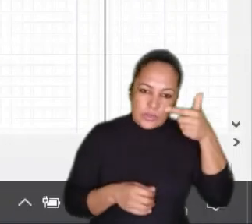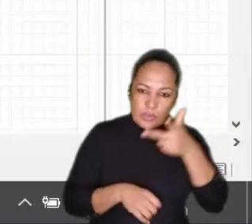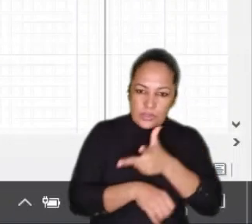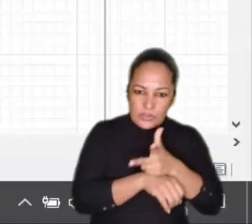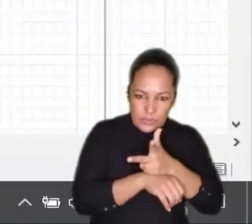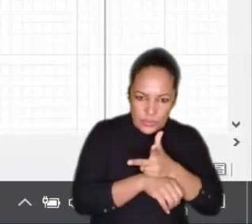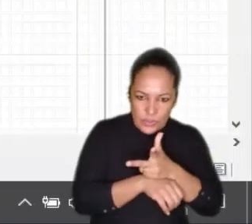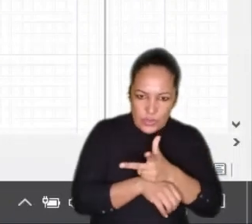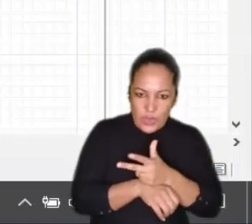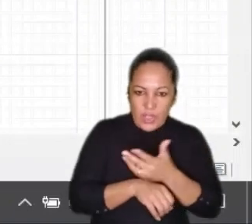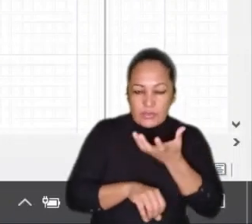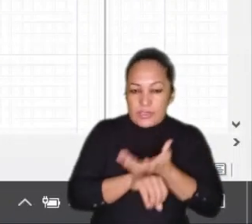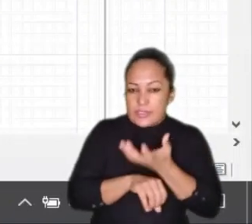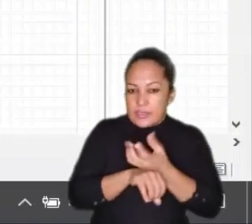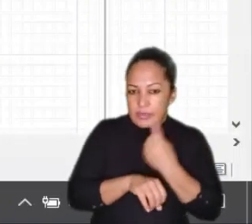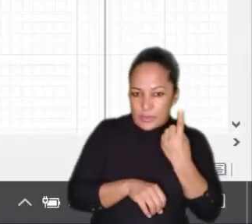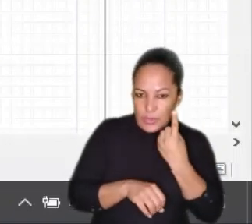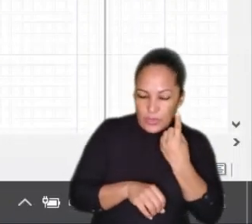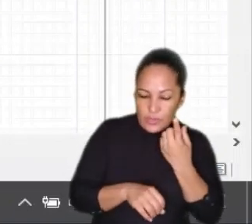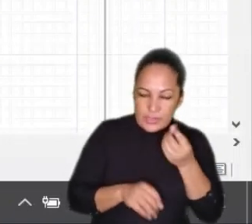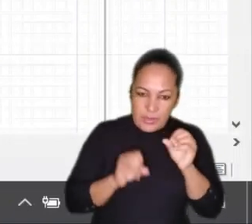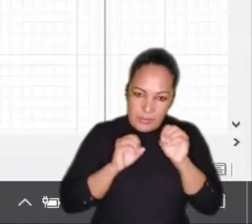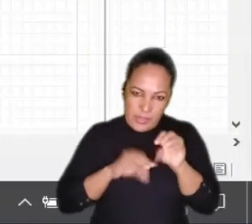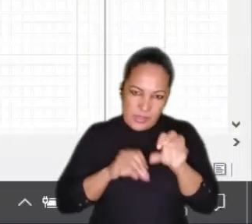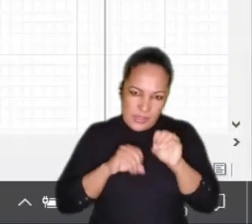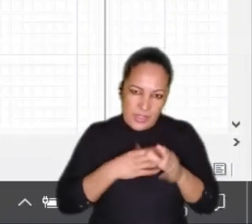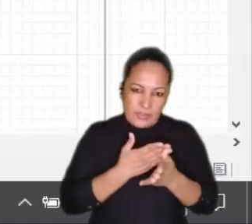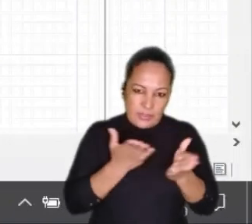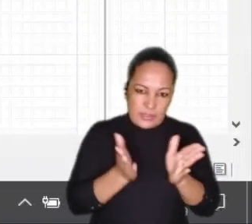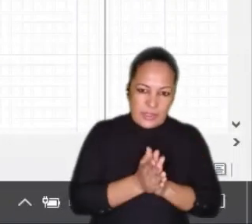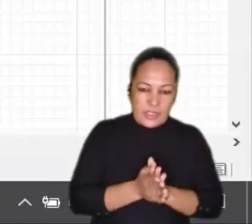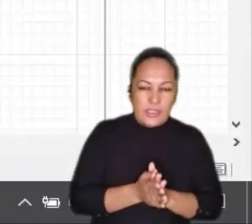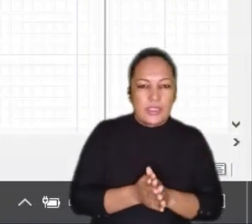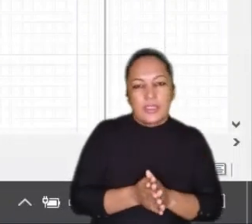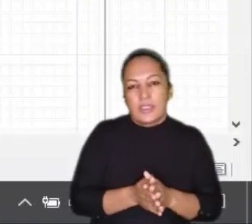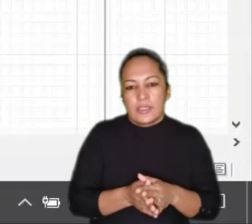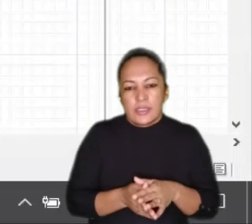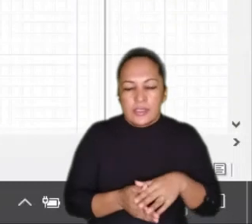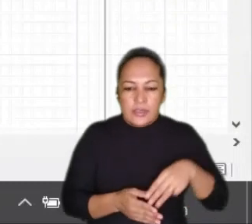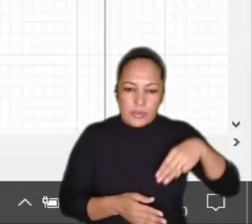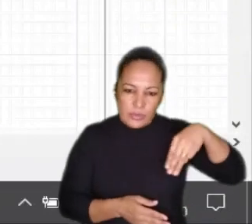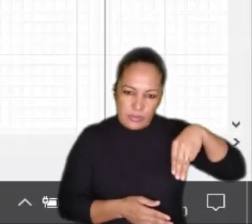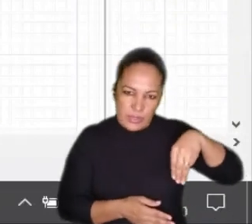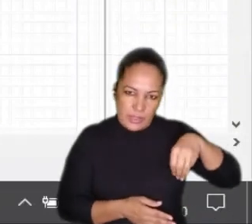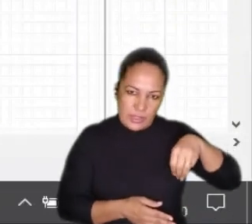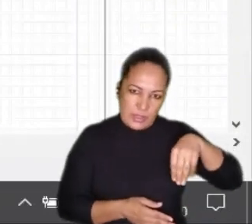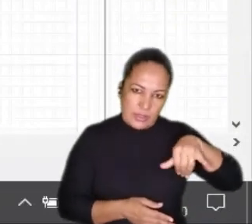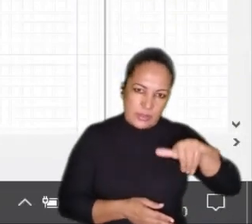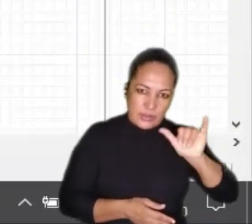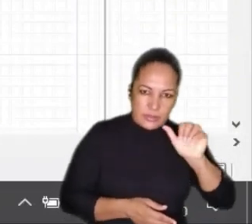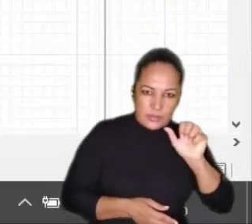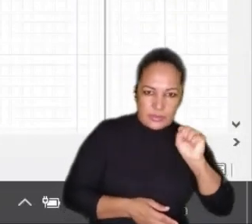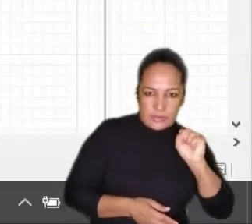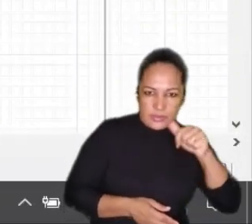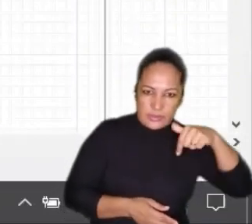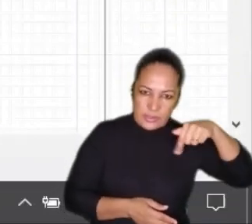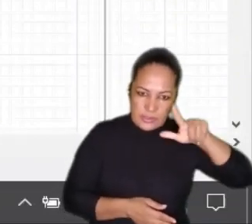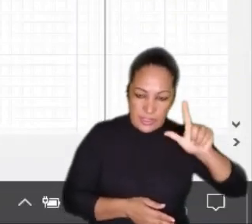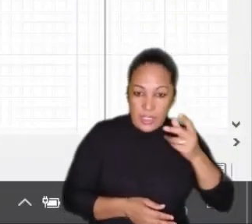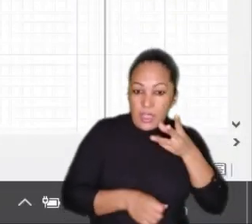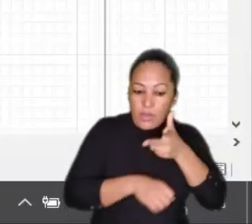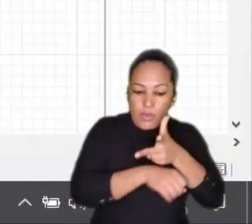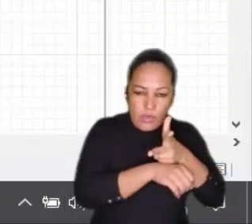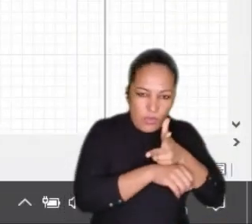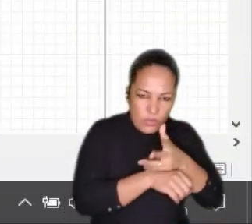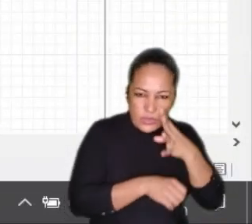As próximas 2 videoaulas dessa disciplina 1 serão para a instalação, tanto o primeiro de instalação do MySQL, assistam